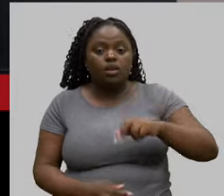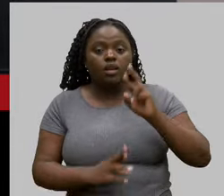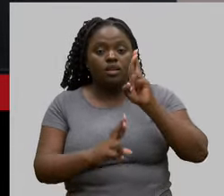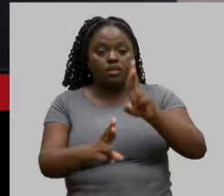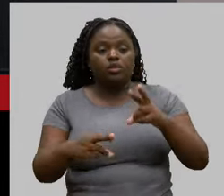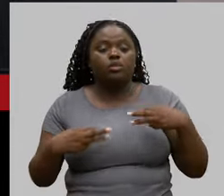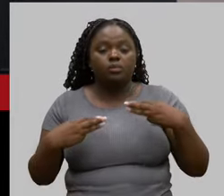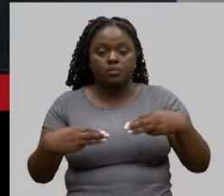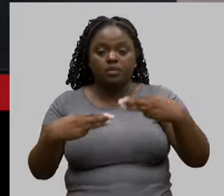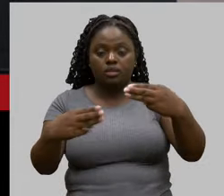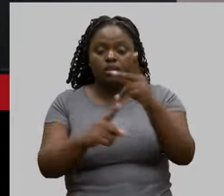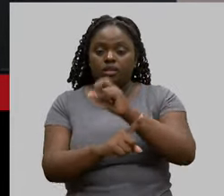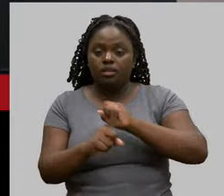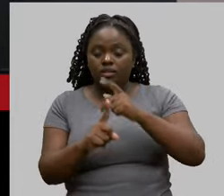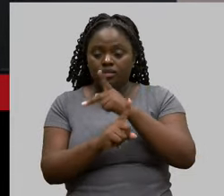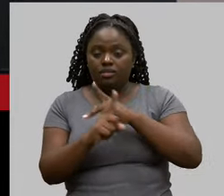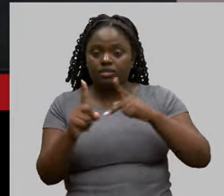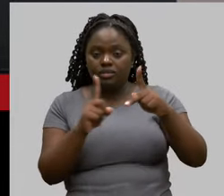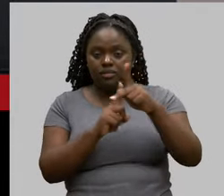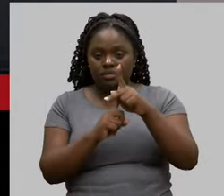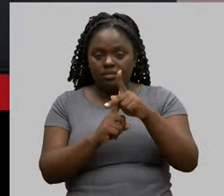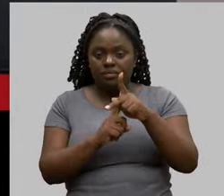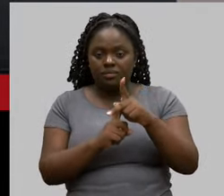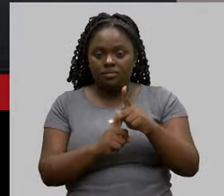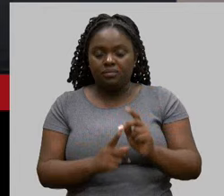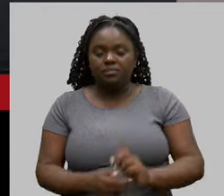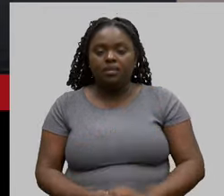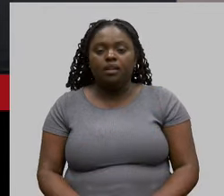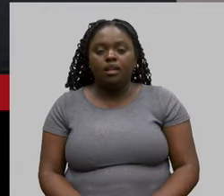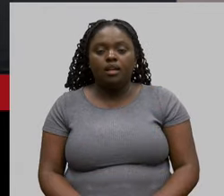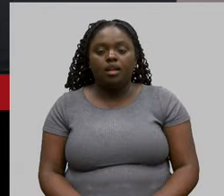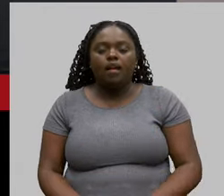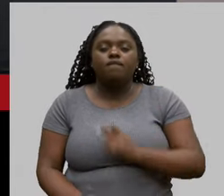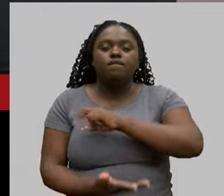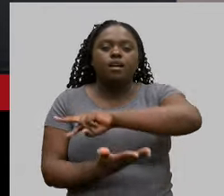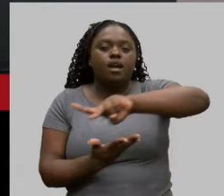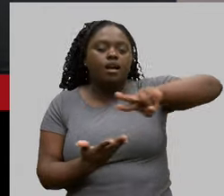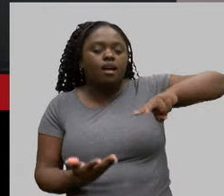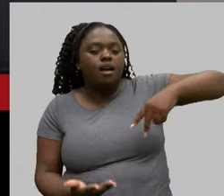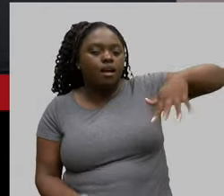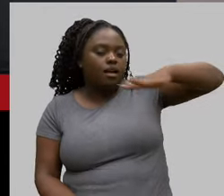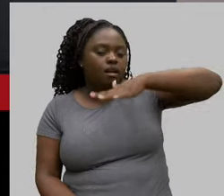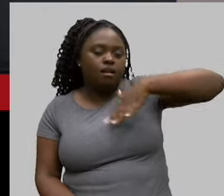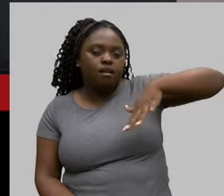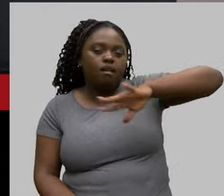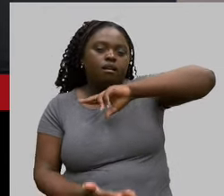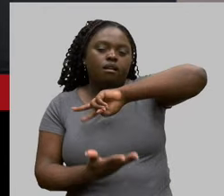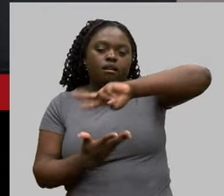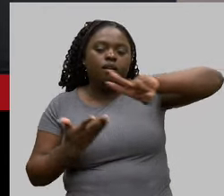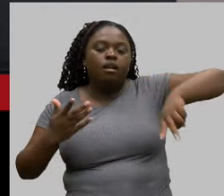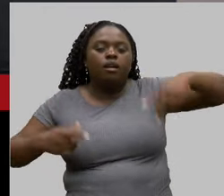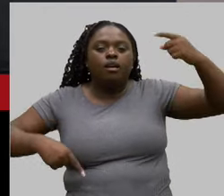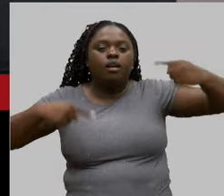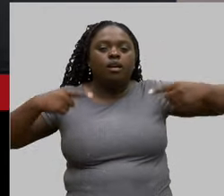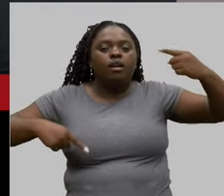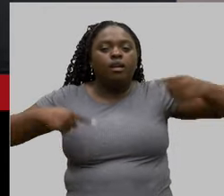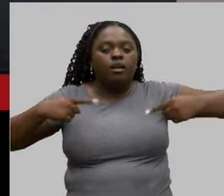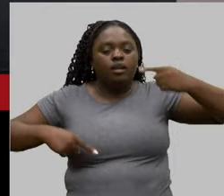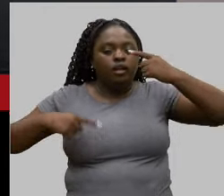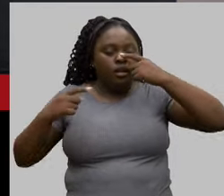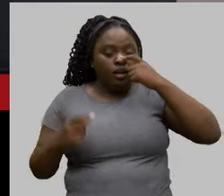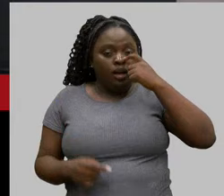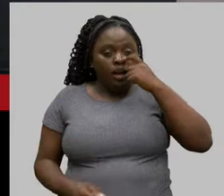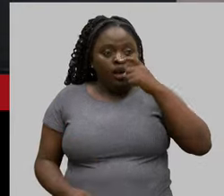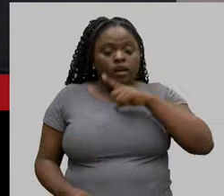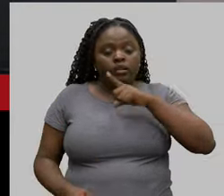Previdência Social eh nos seus diversos aspectos né nos seus diversas políticas previdenciárias e uma dessas